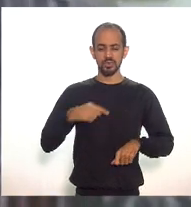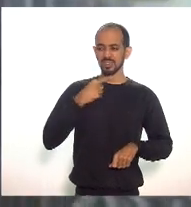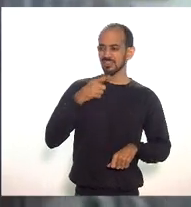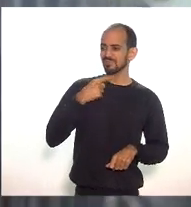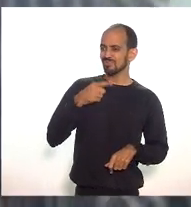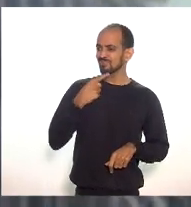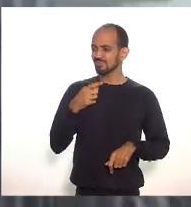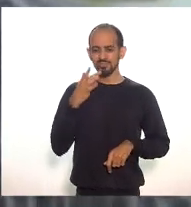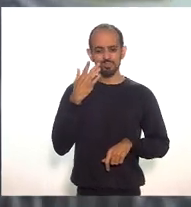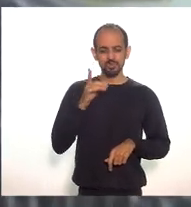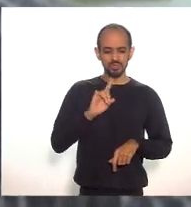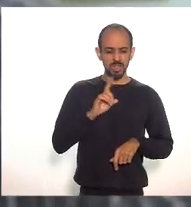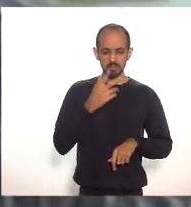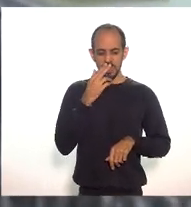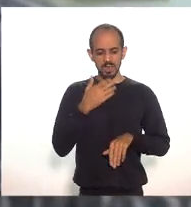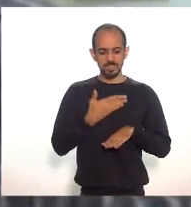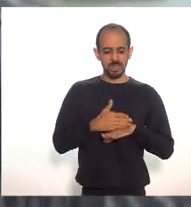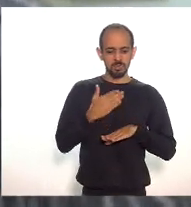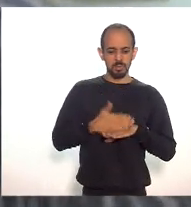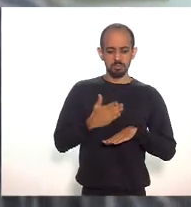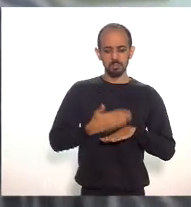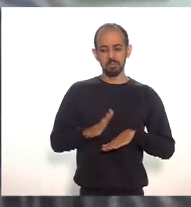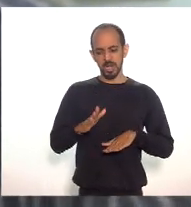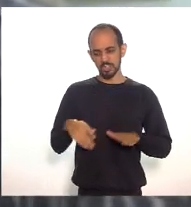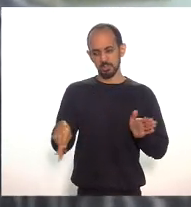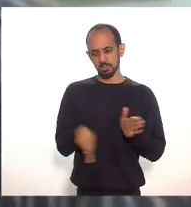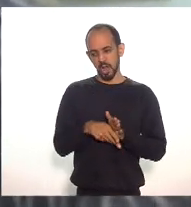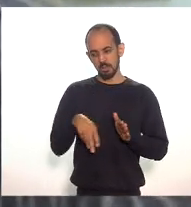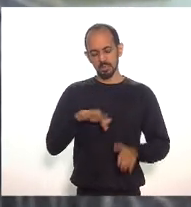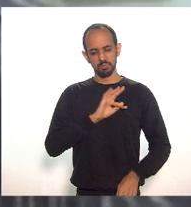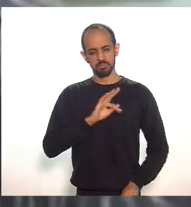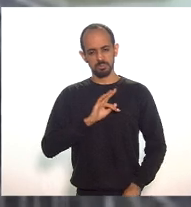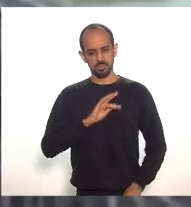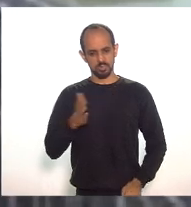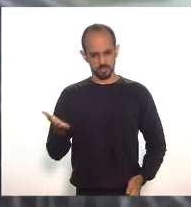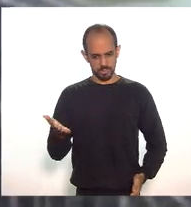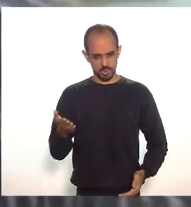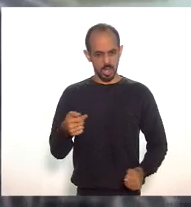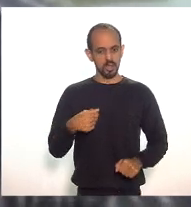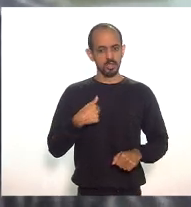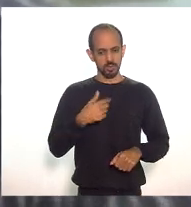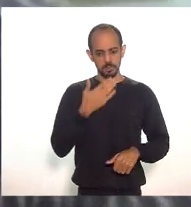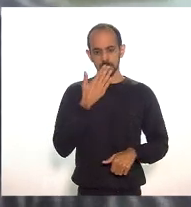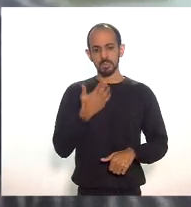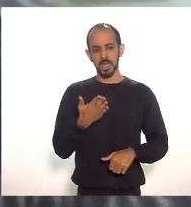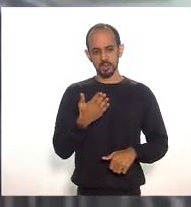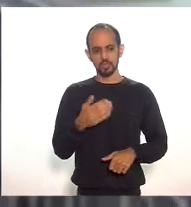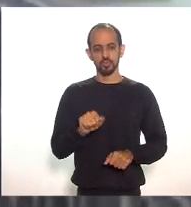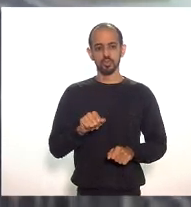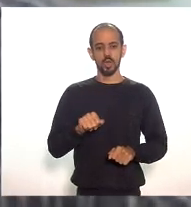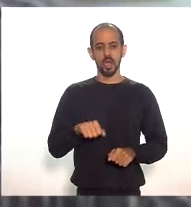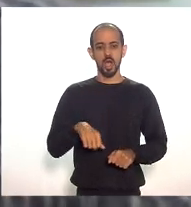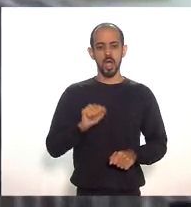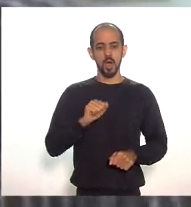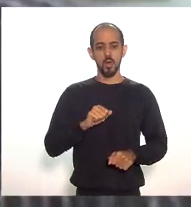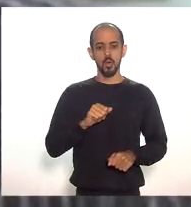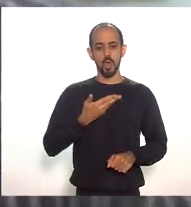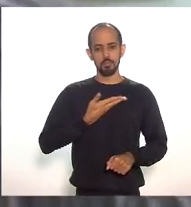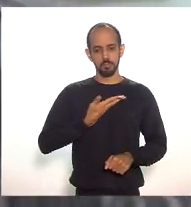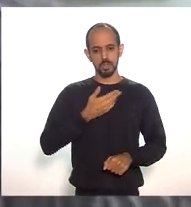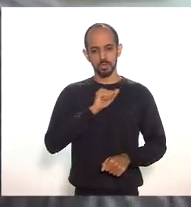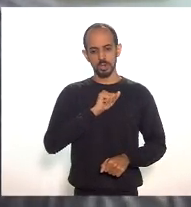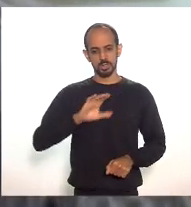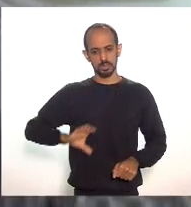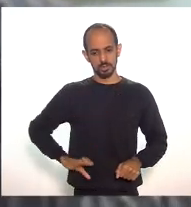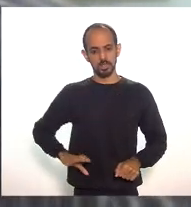achando que a prática não republicana da polícia eu acho que me faça uma pelo meu companheiro André Cigano para que na próxima